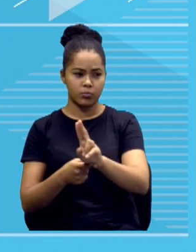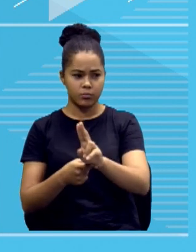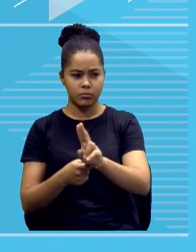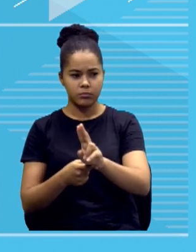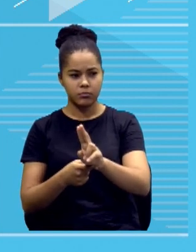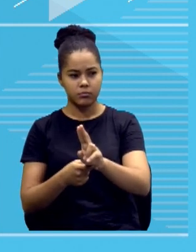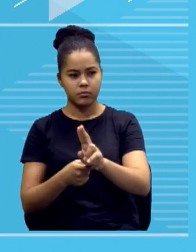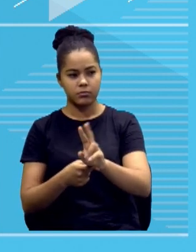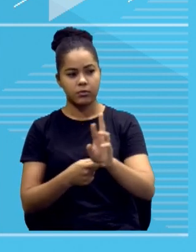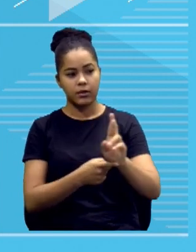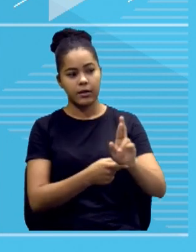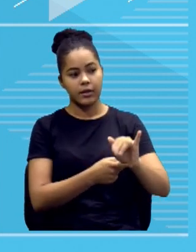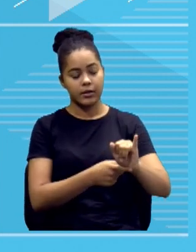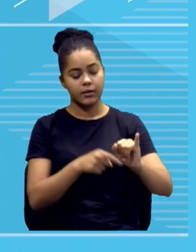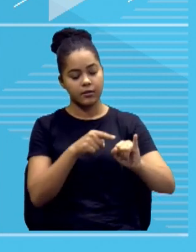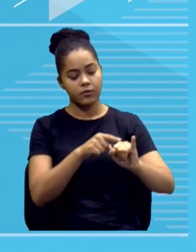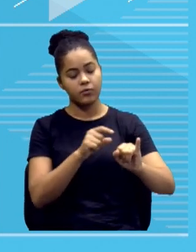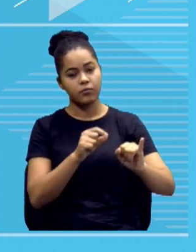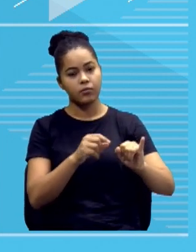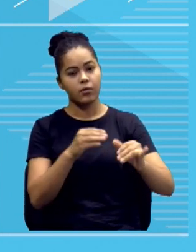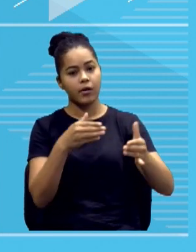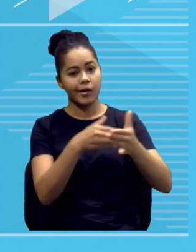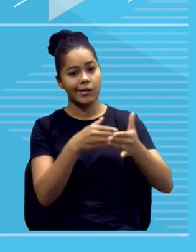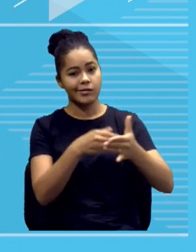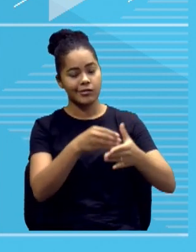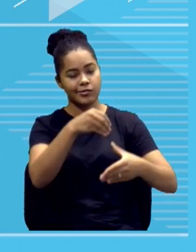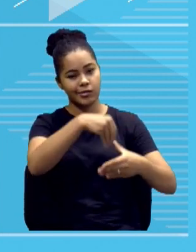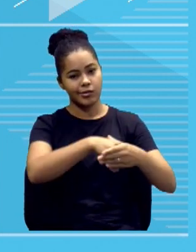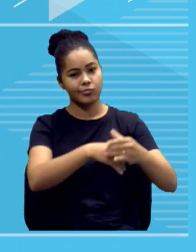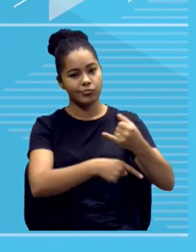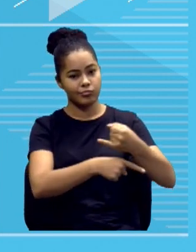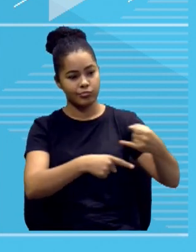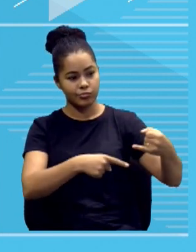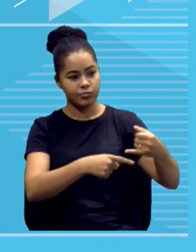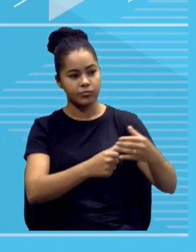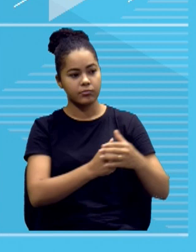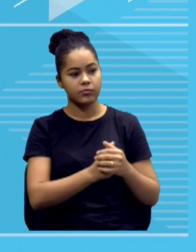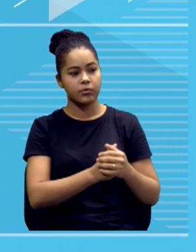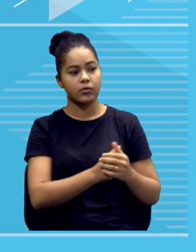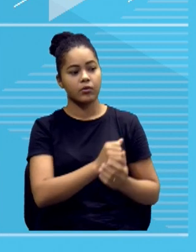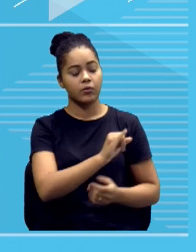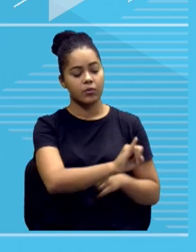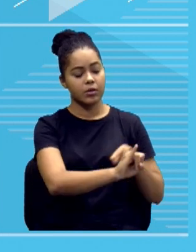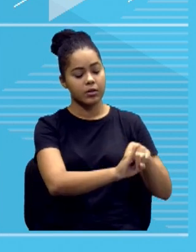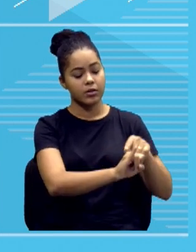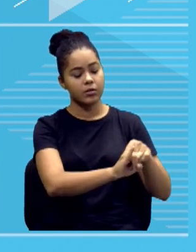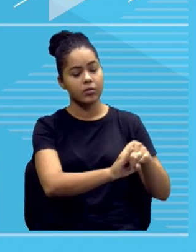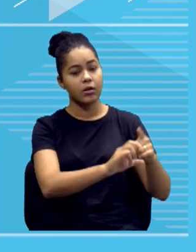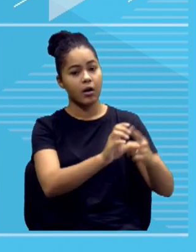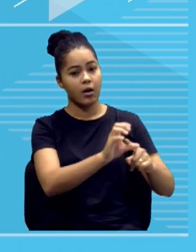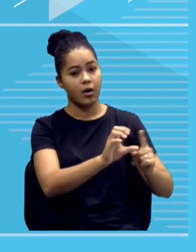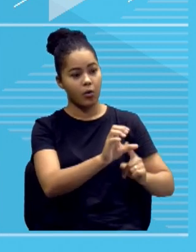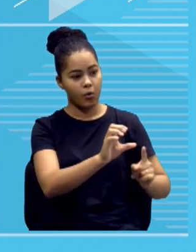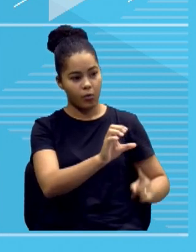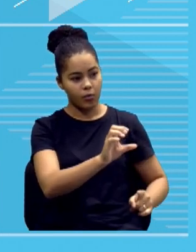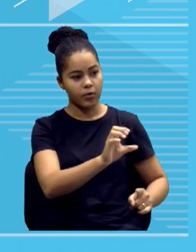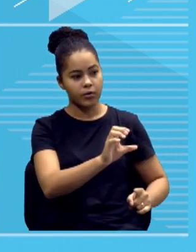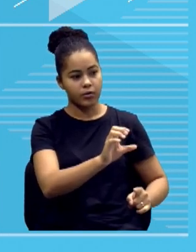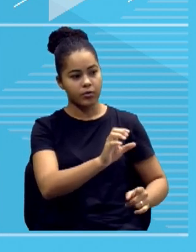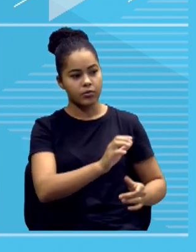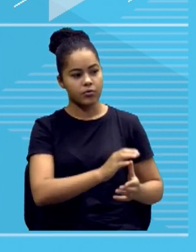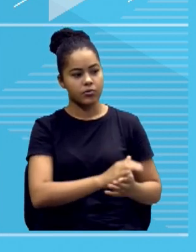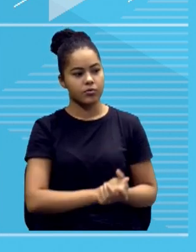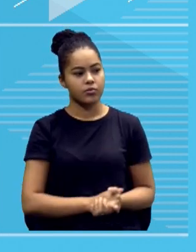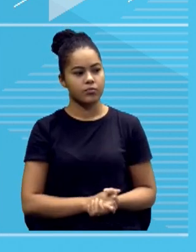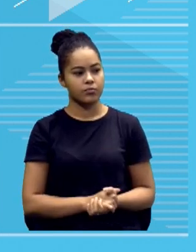RI é a minha resistência interna e a minha corrente vale I, tá bom? Seria